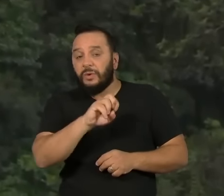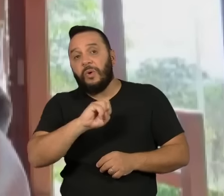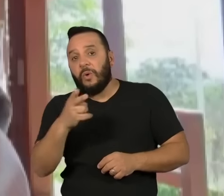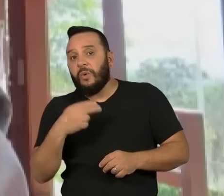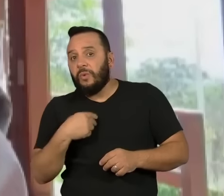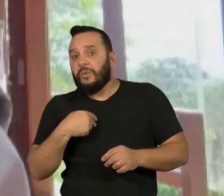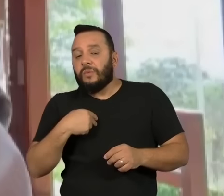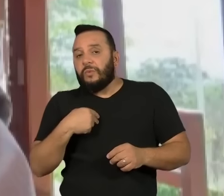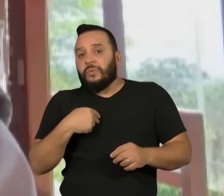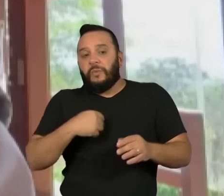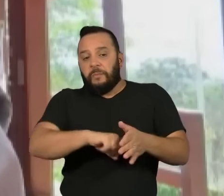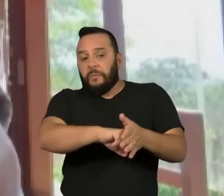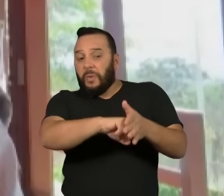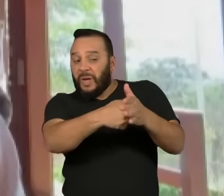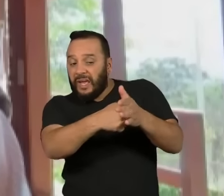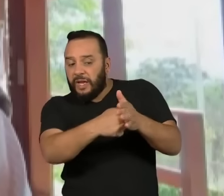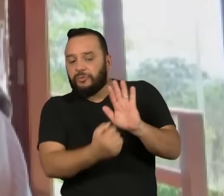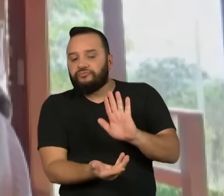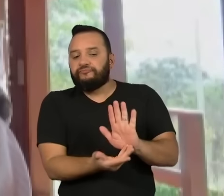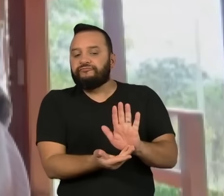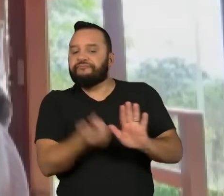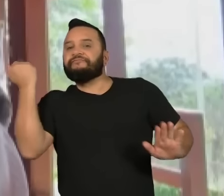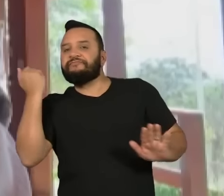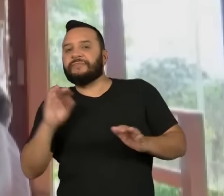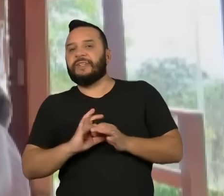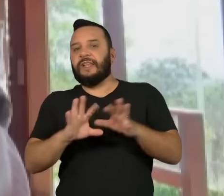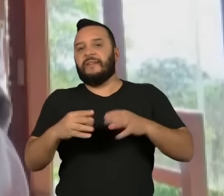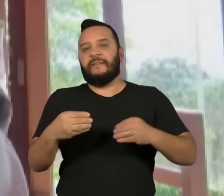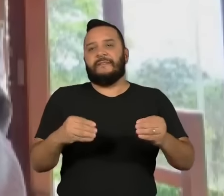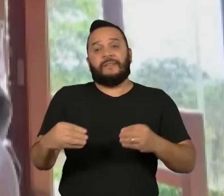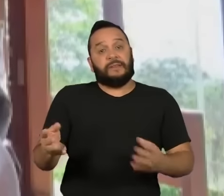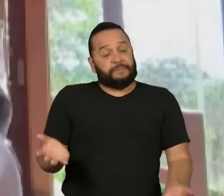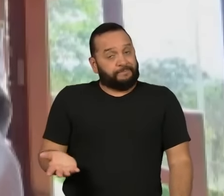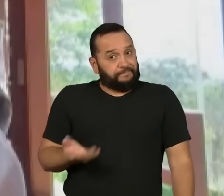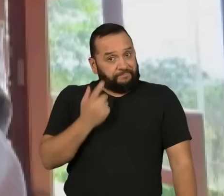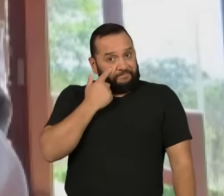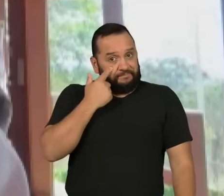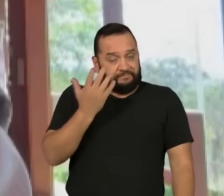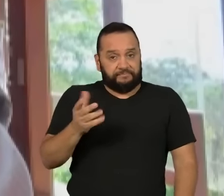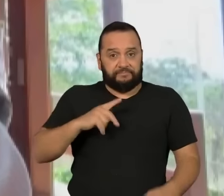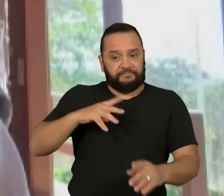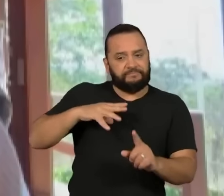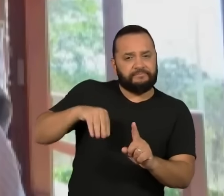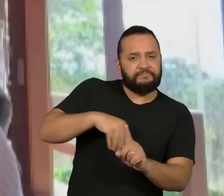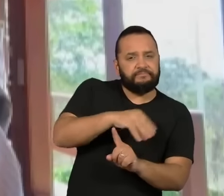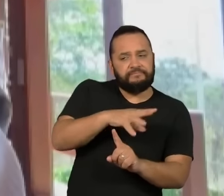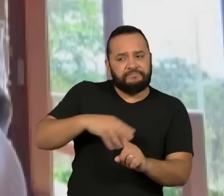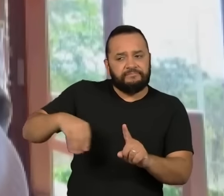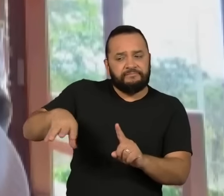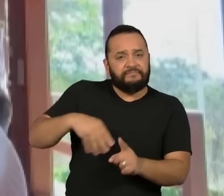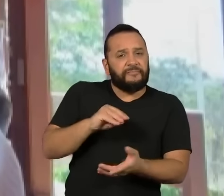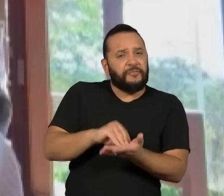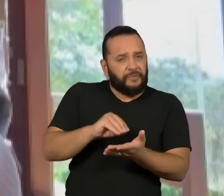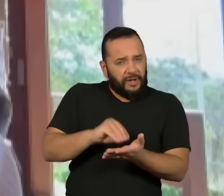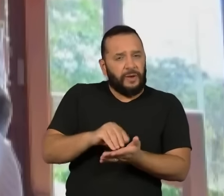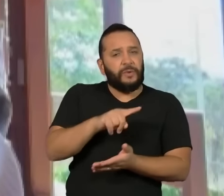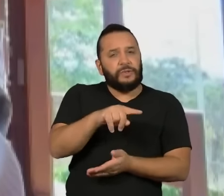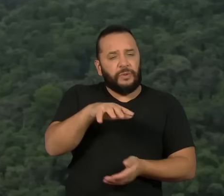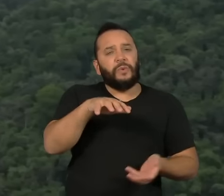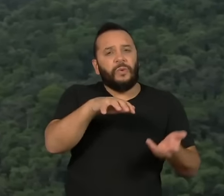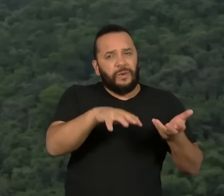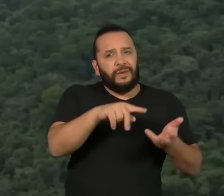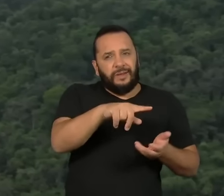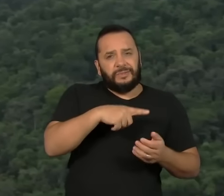vetos. As mediações necessárias não foram feitas. E o Congresso Nacional é, sem dúvida nenhuma, um